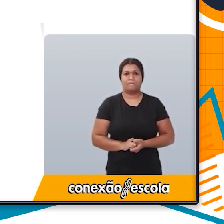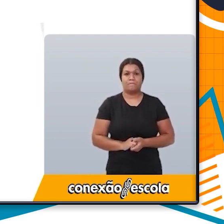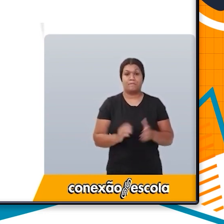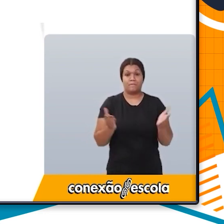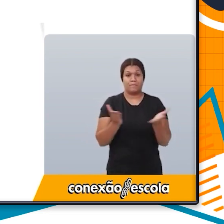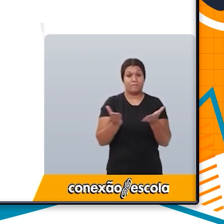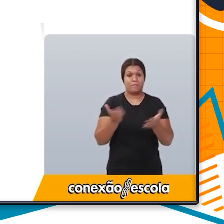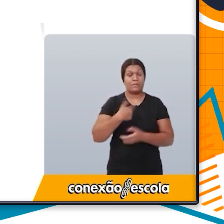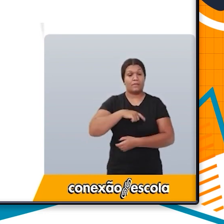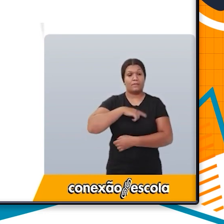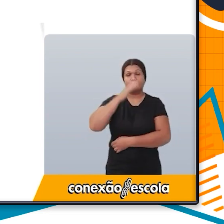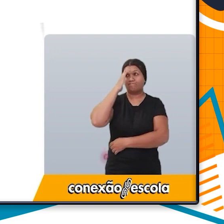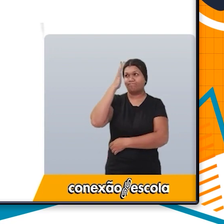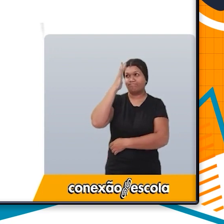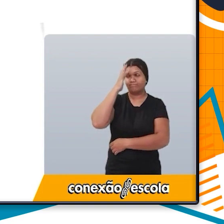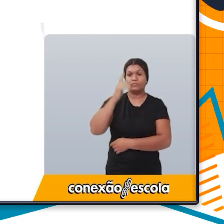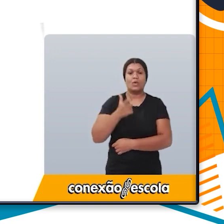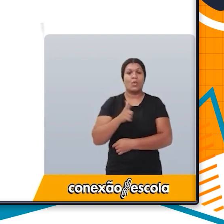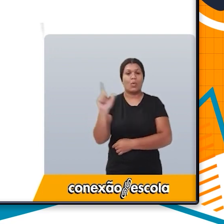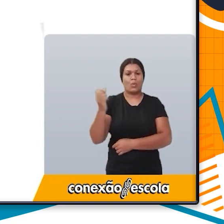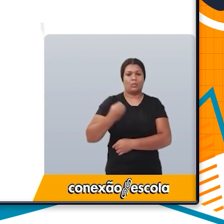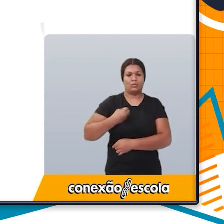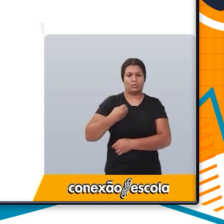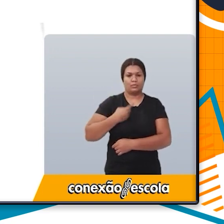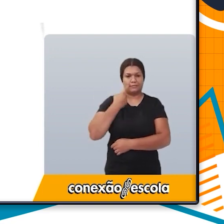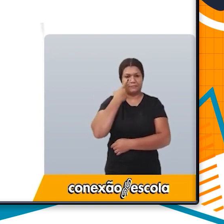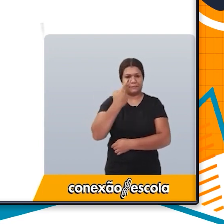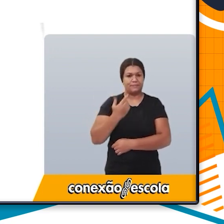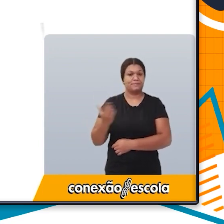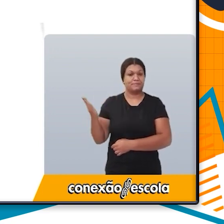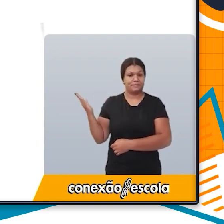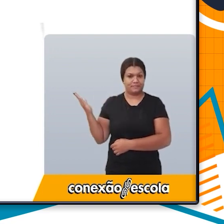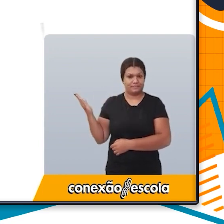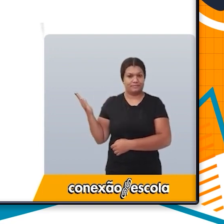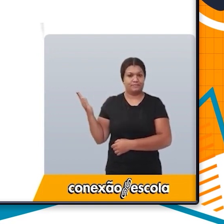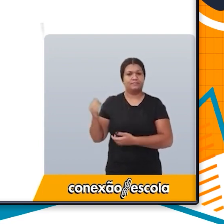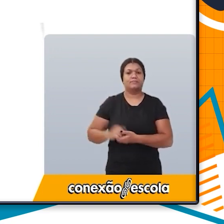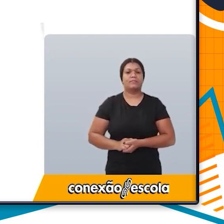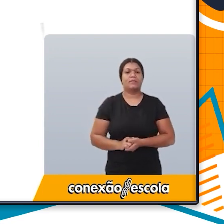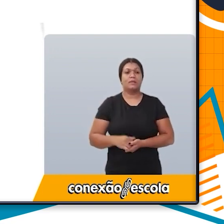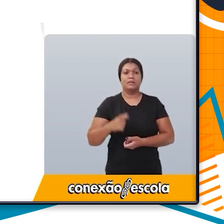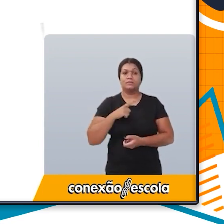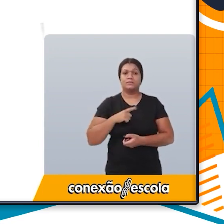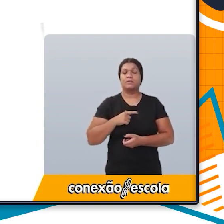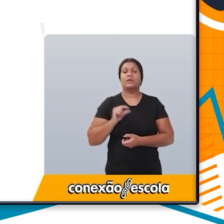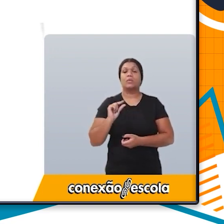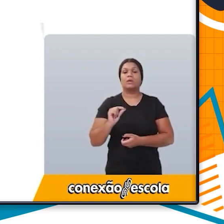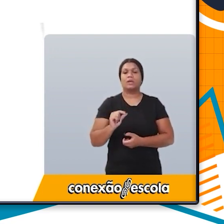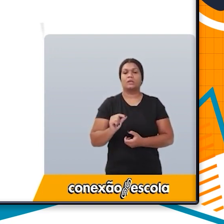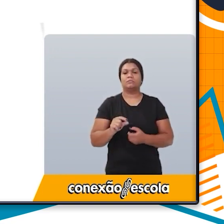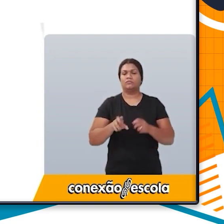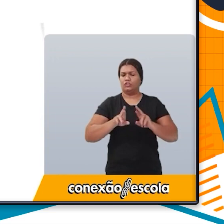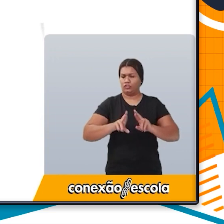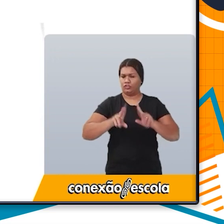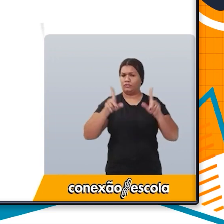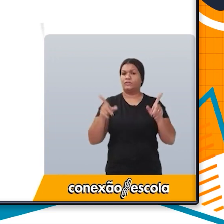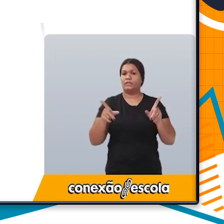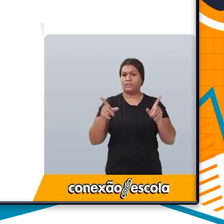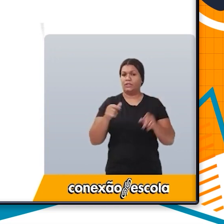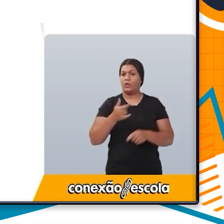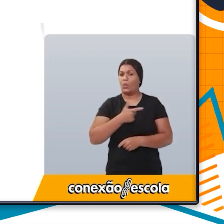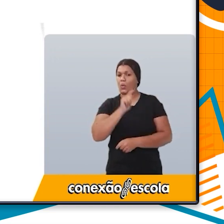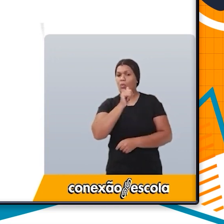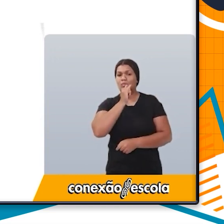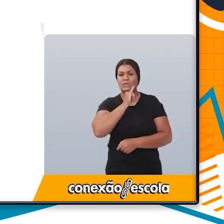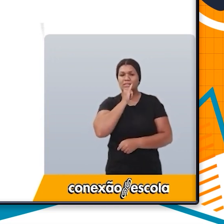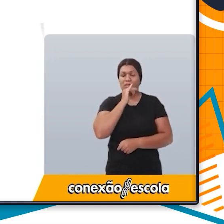Vamos pensar agora neste outro número. Aqui eu tenho uma parte inteira diferente de zero, diferente do outro